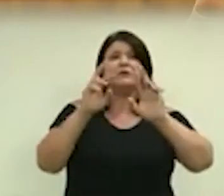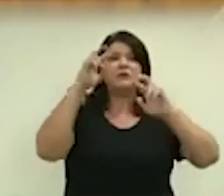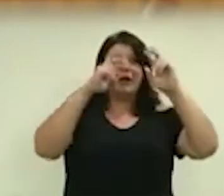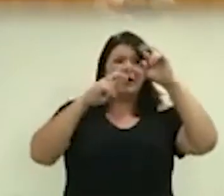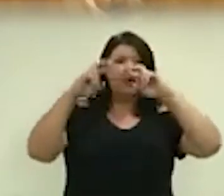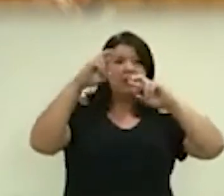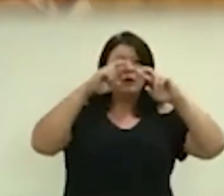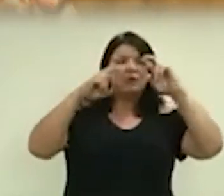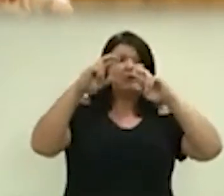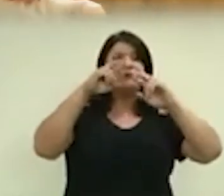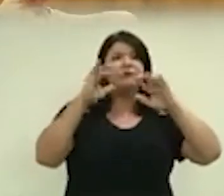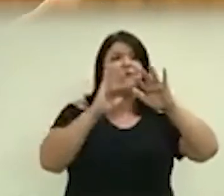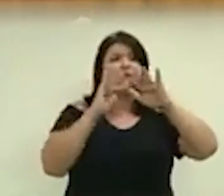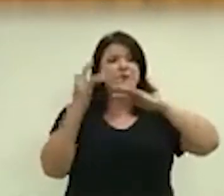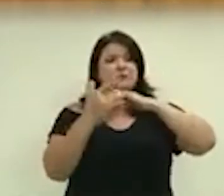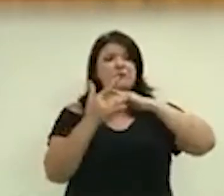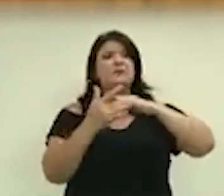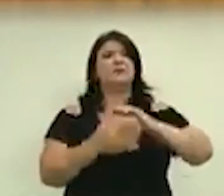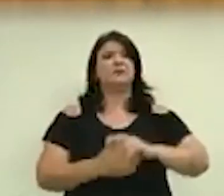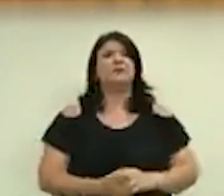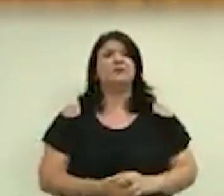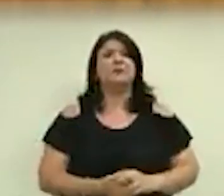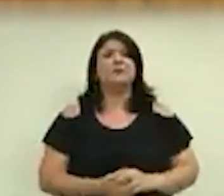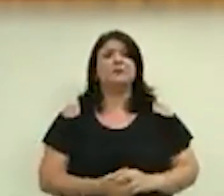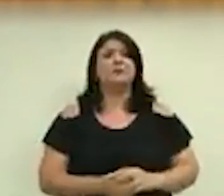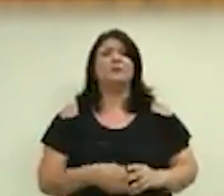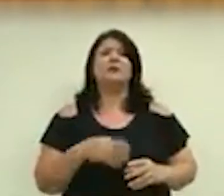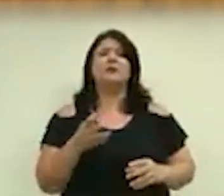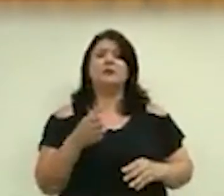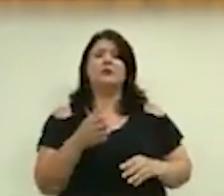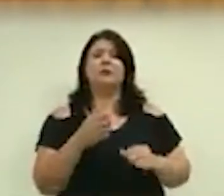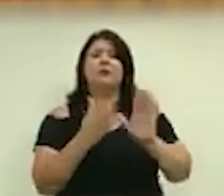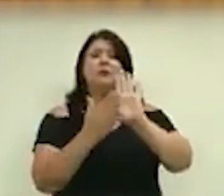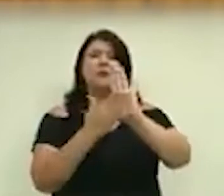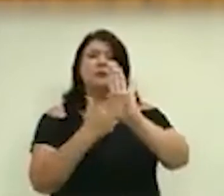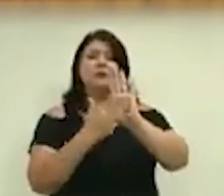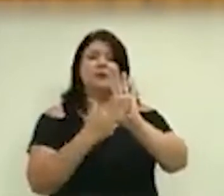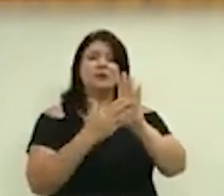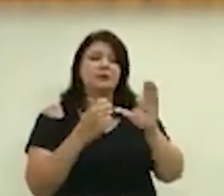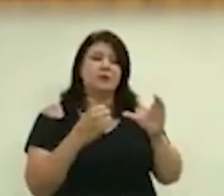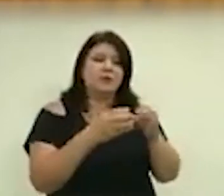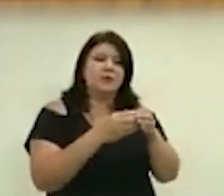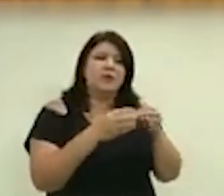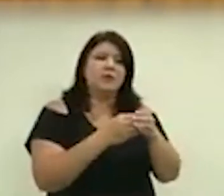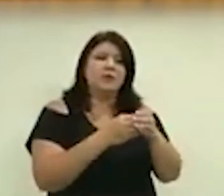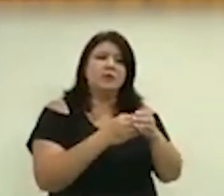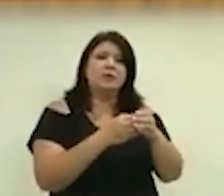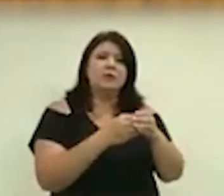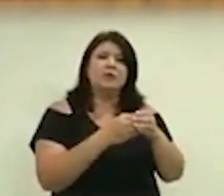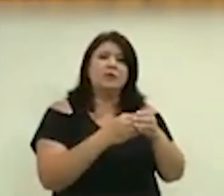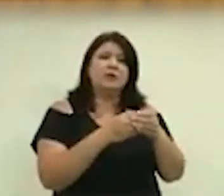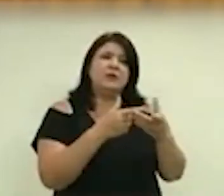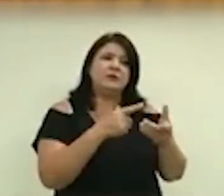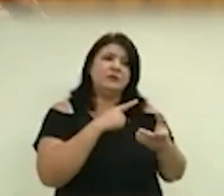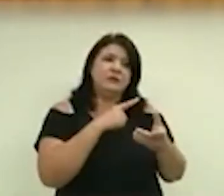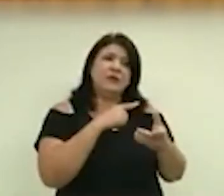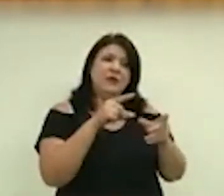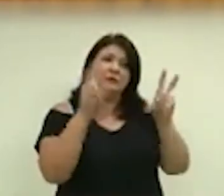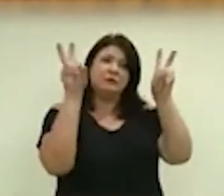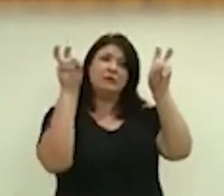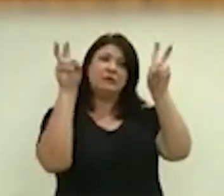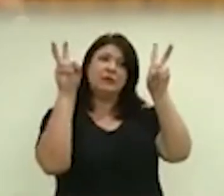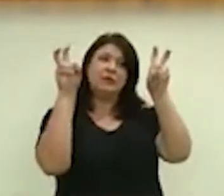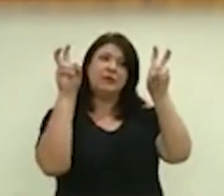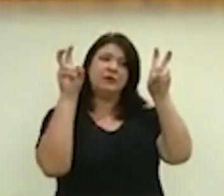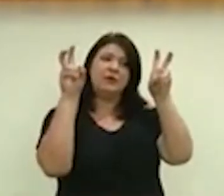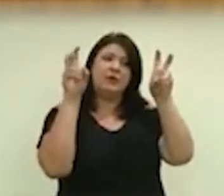vou mais além. Foi proposta uma SEV aqui nesta casa que trata deste assunto, sobre